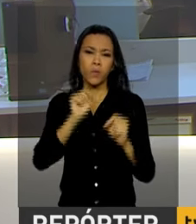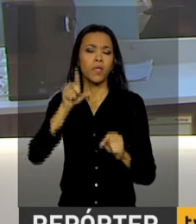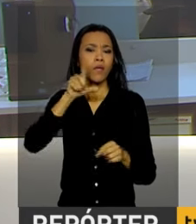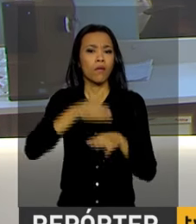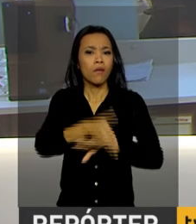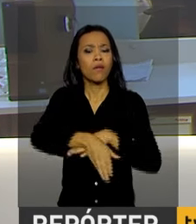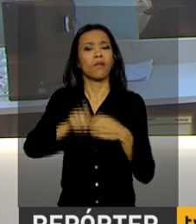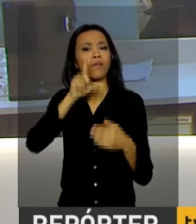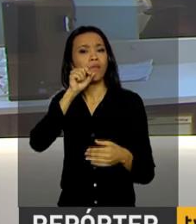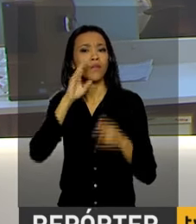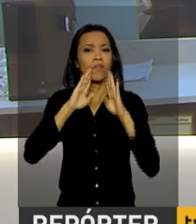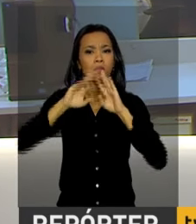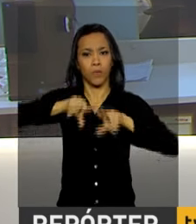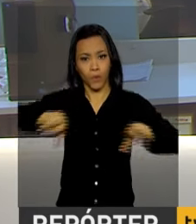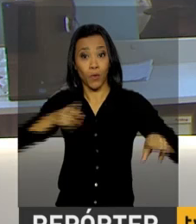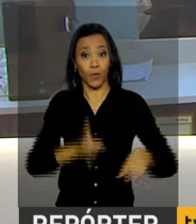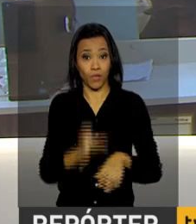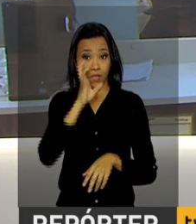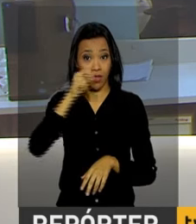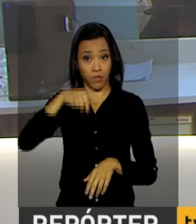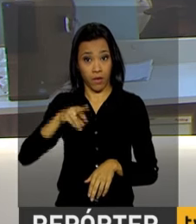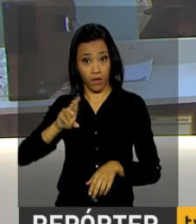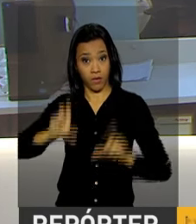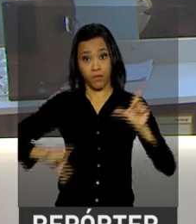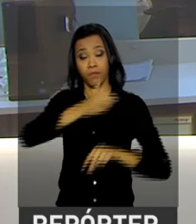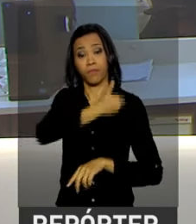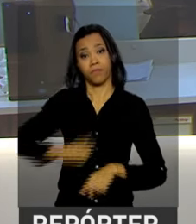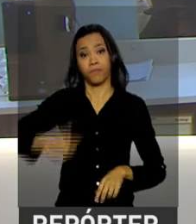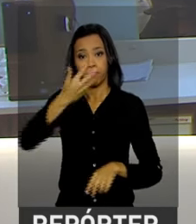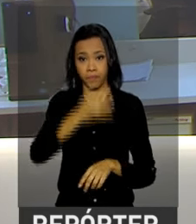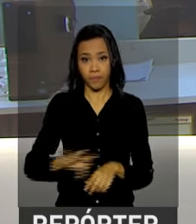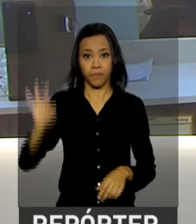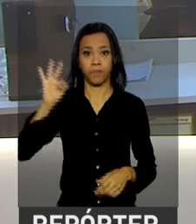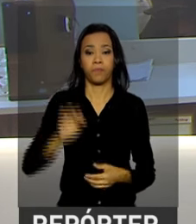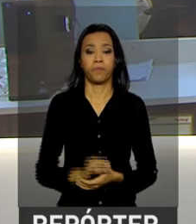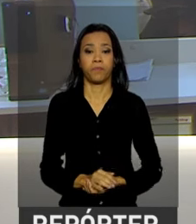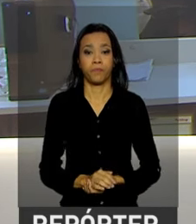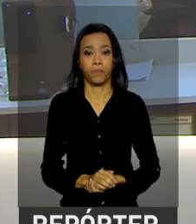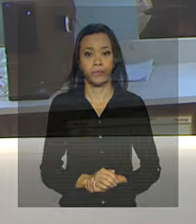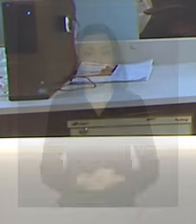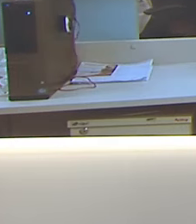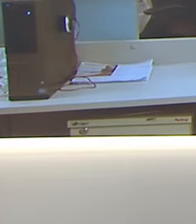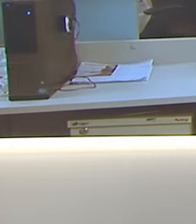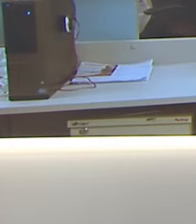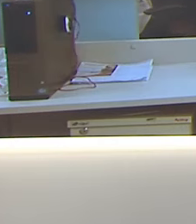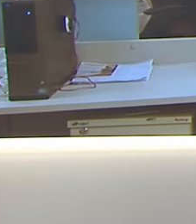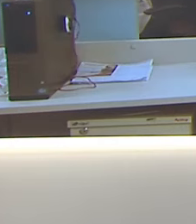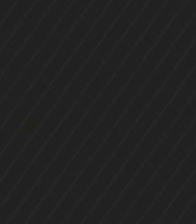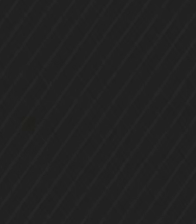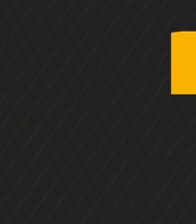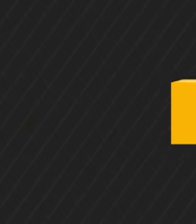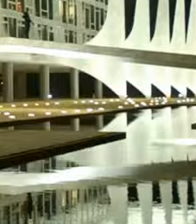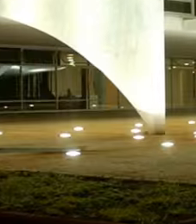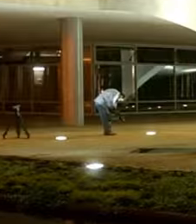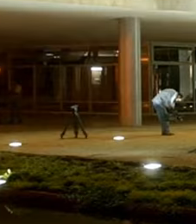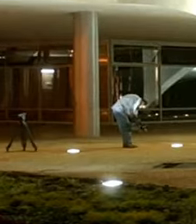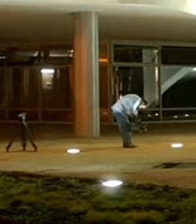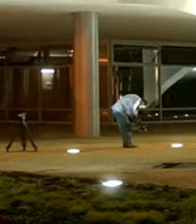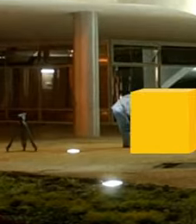em nossas redes sociais. Continue com a gente, NBR, a TV do governo federal.